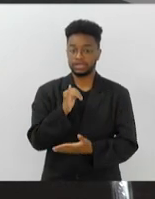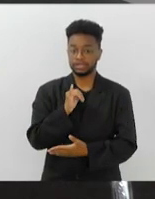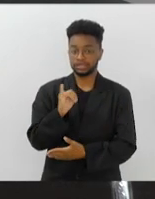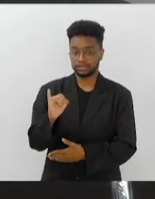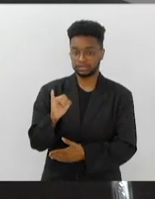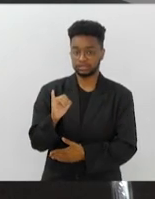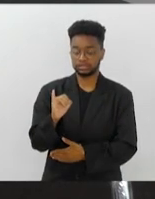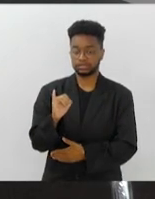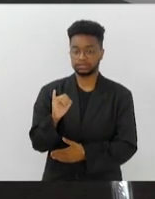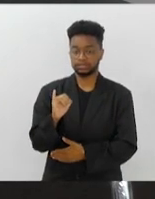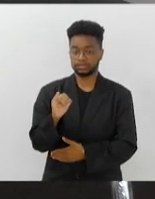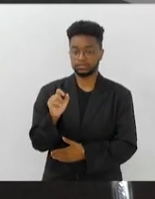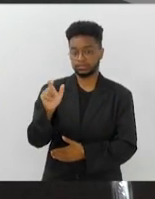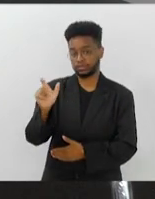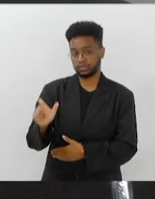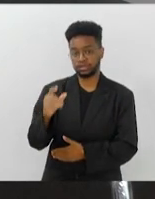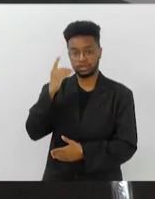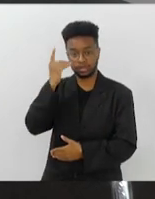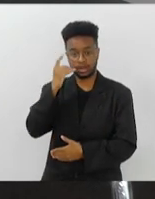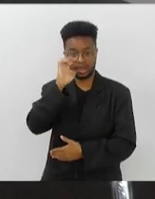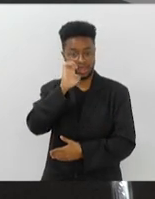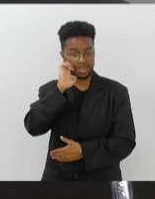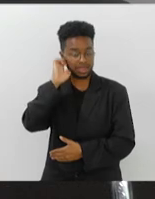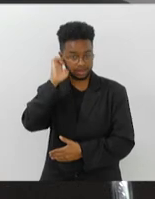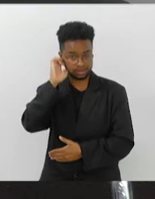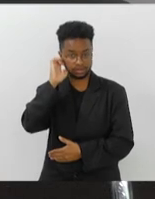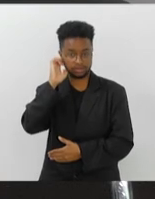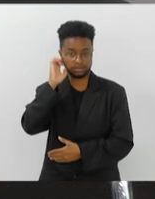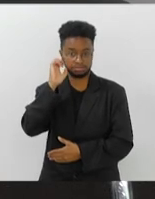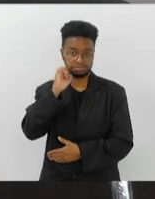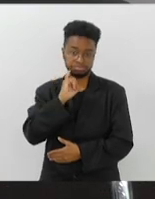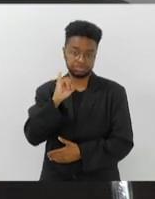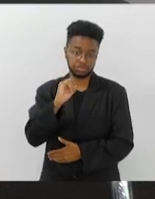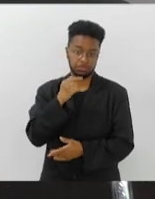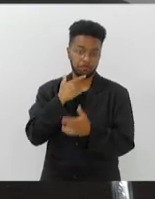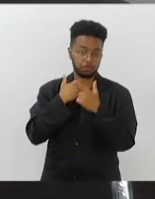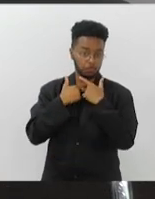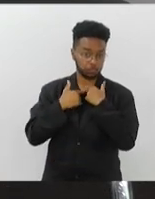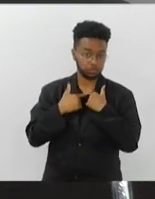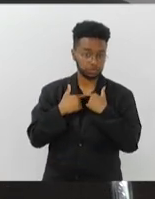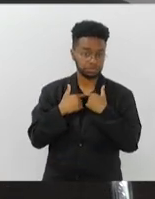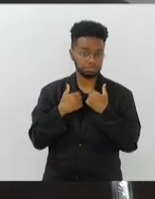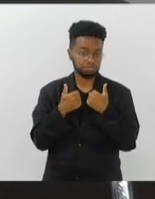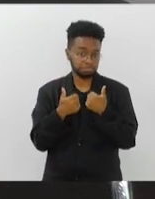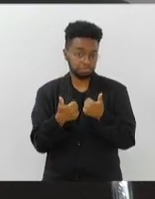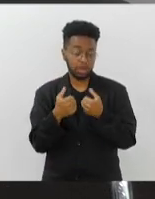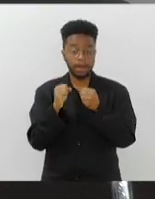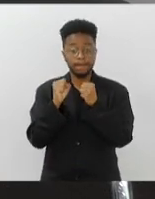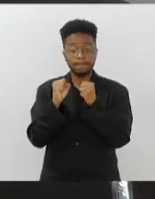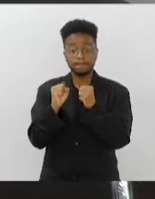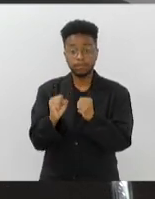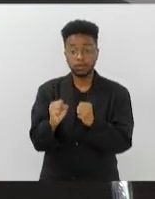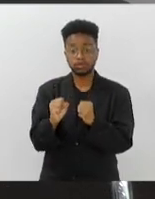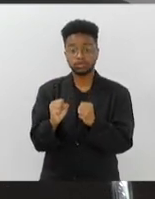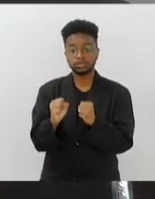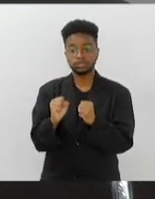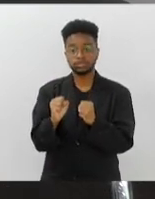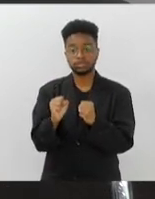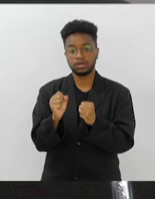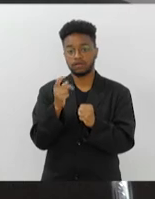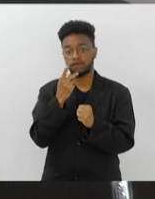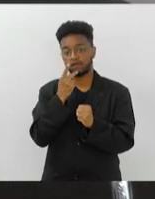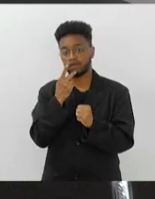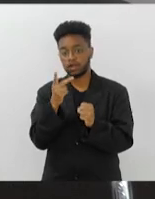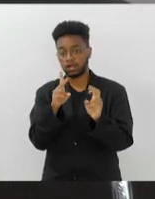Excelência, deputada Érica Takimoto, assim o desejar, poderia dispor sobre